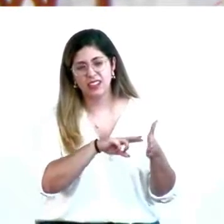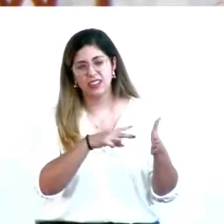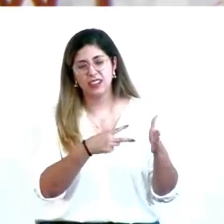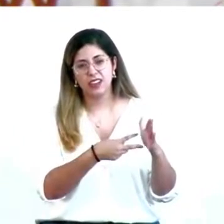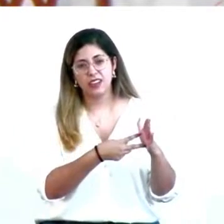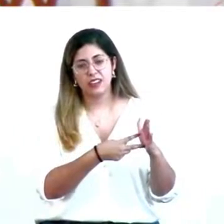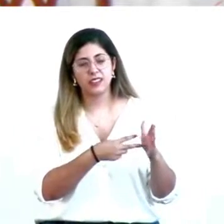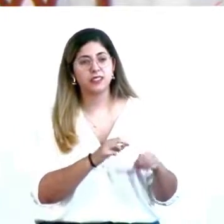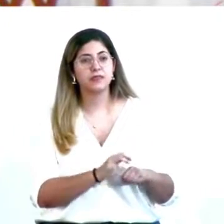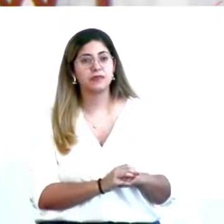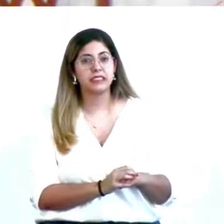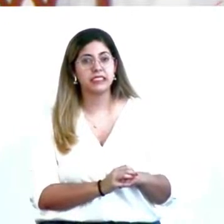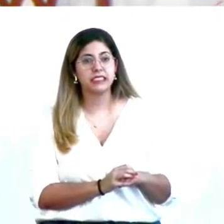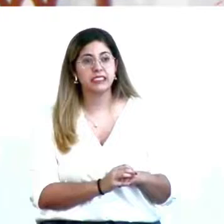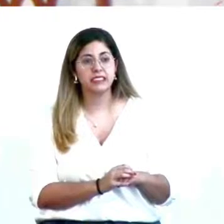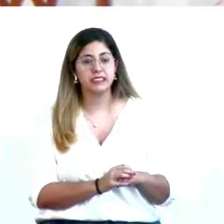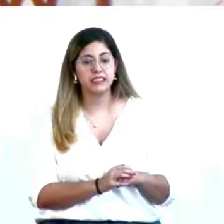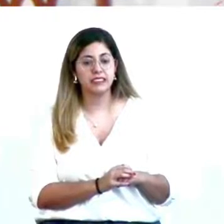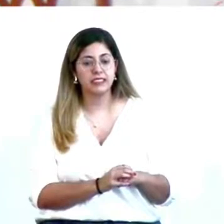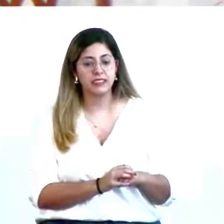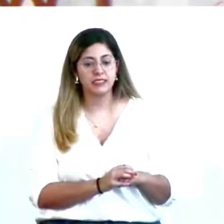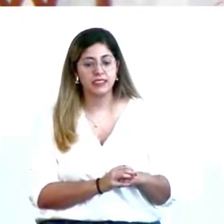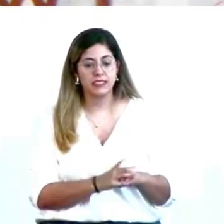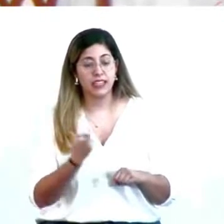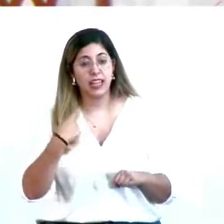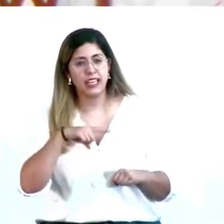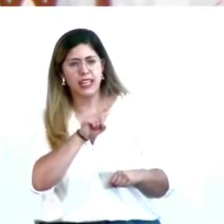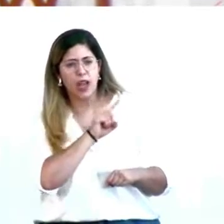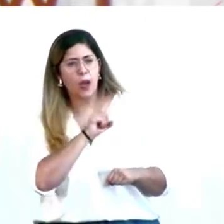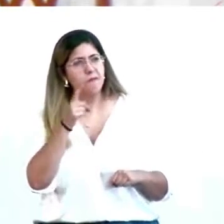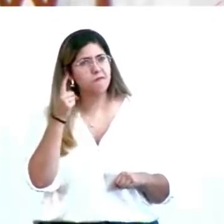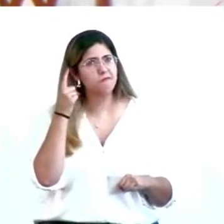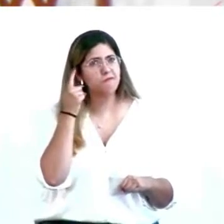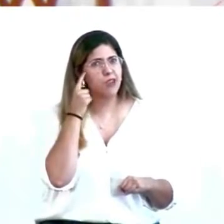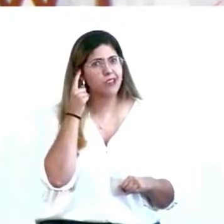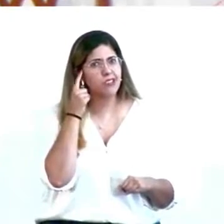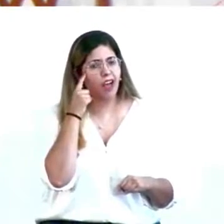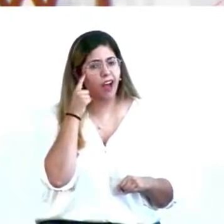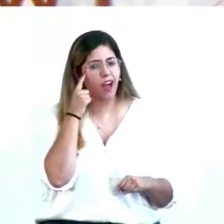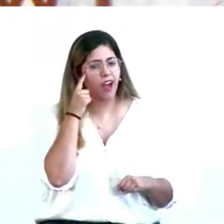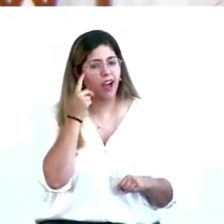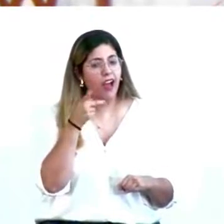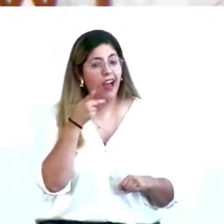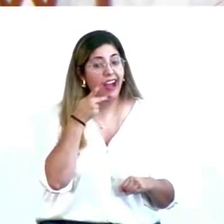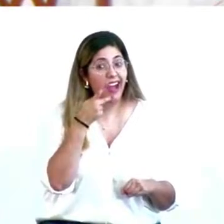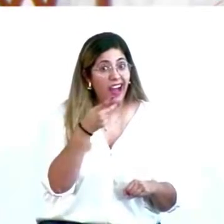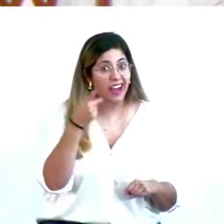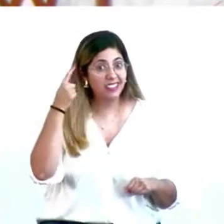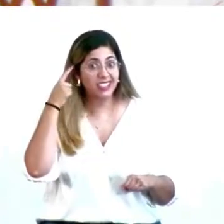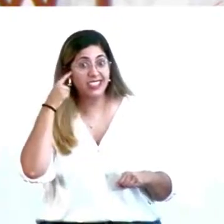Que isso sequer esteja no pensamento de vocês.